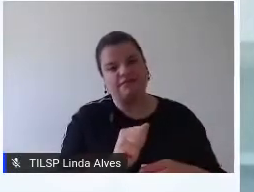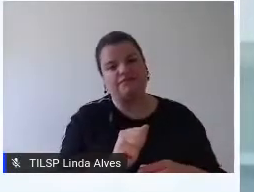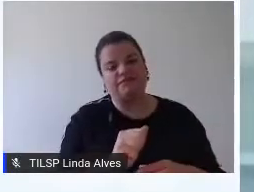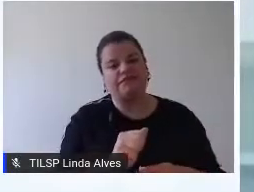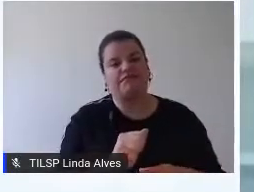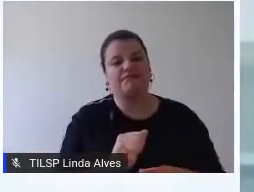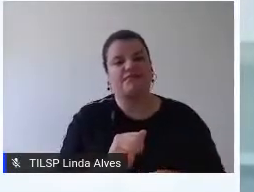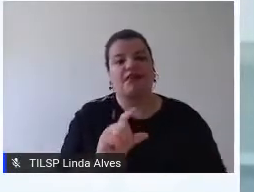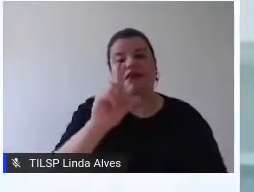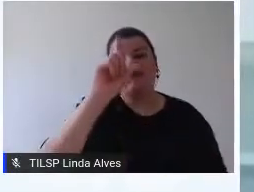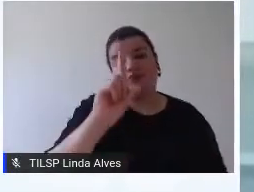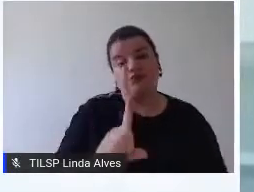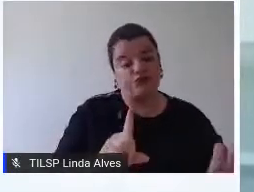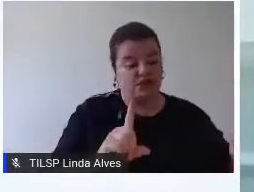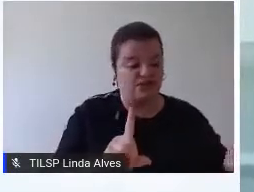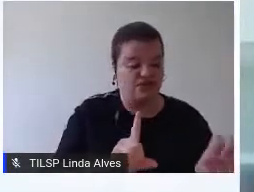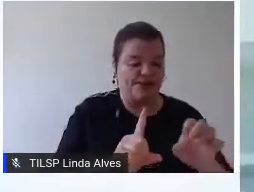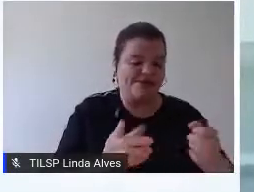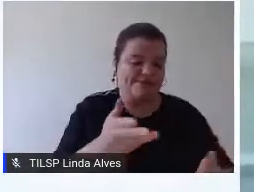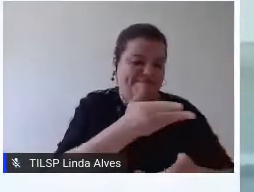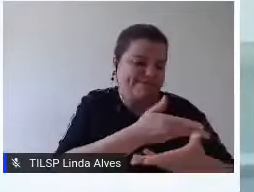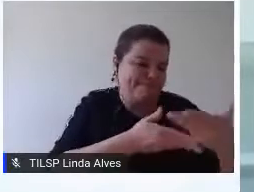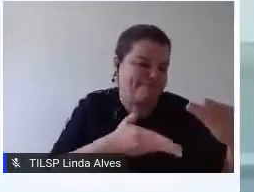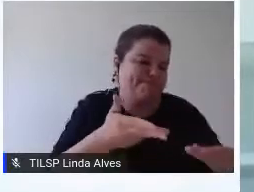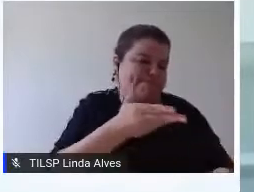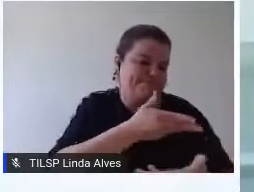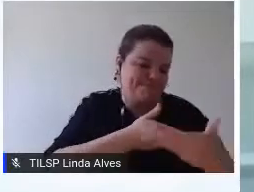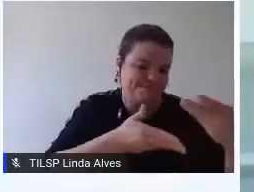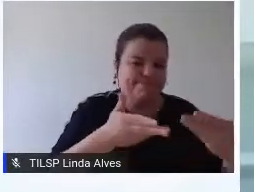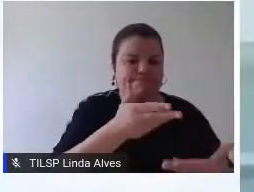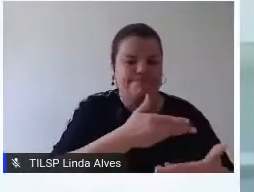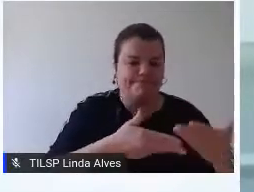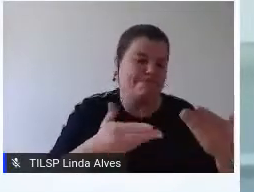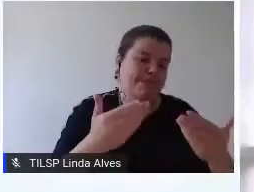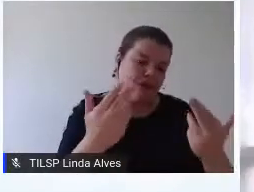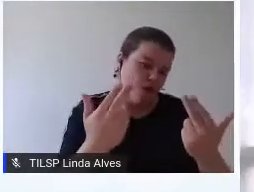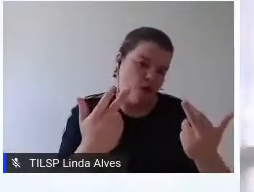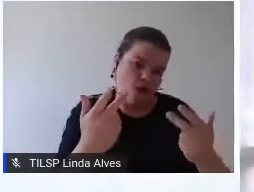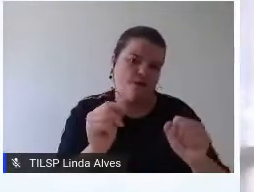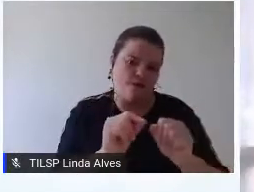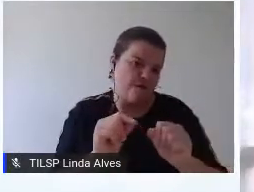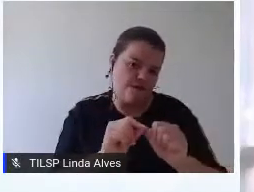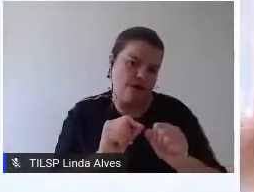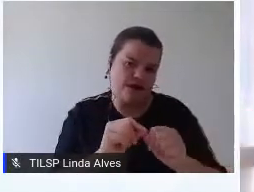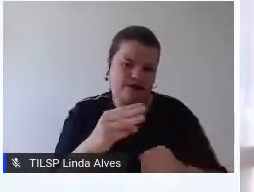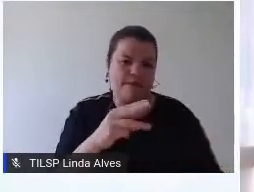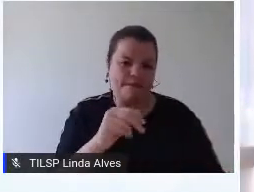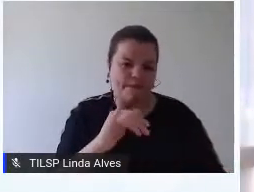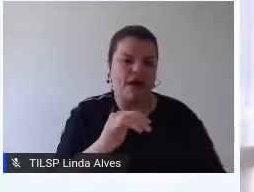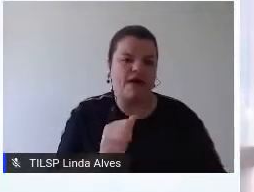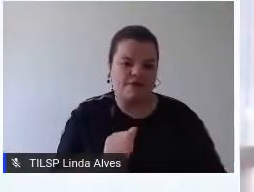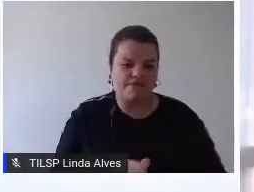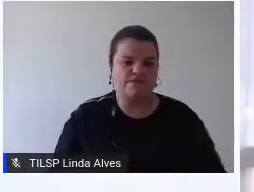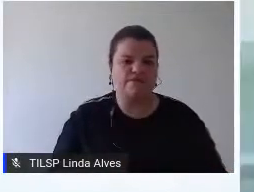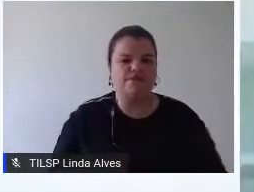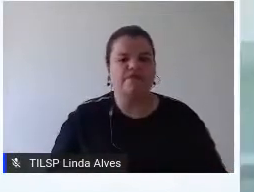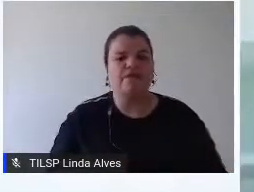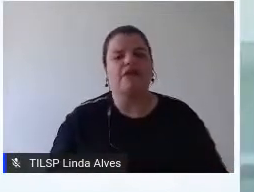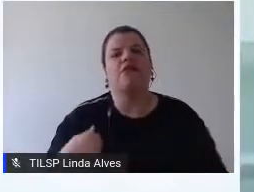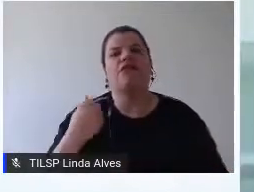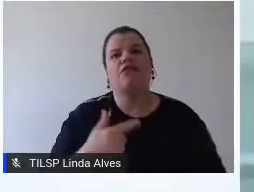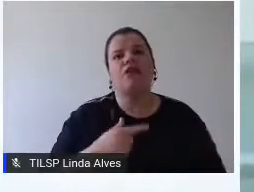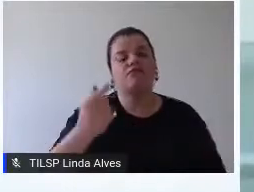a esquerda pode dialogar, pode negociar, como fez com Maia. Com certeza. Não vamos ter